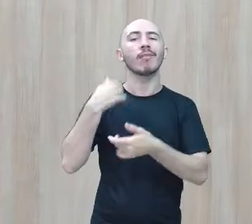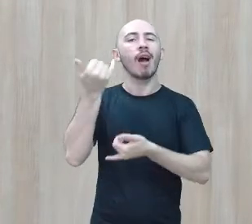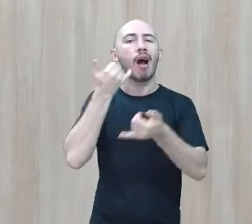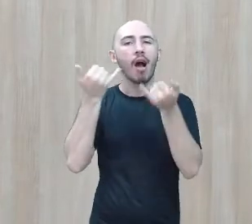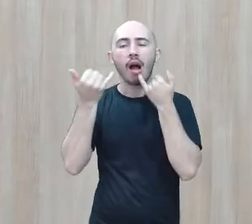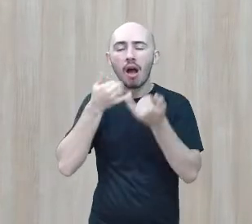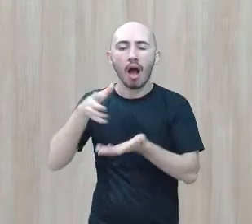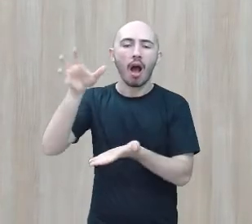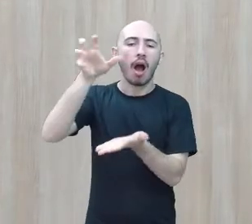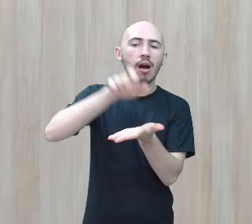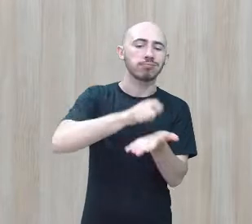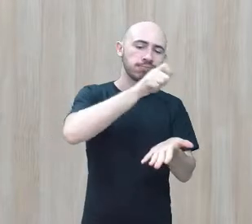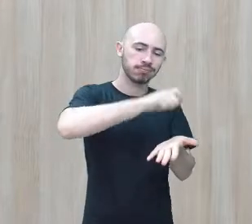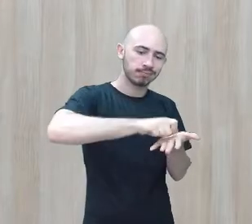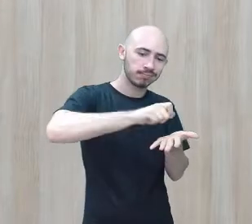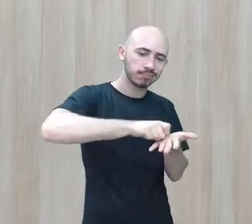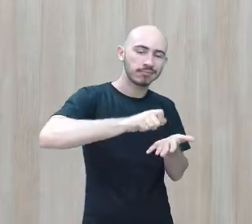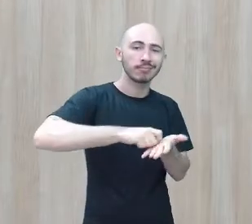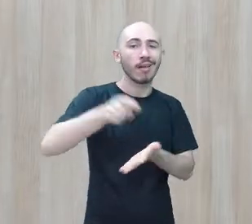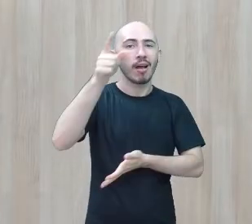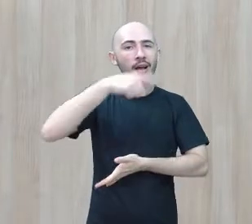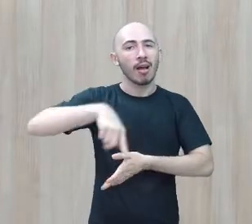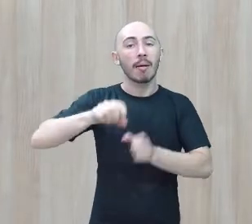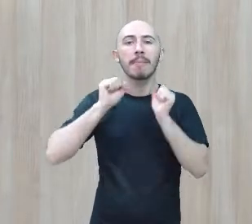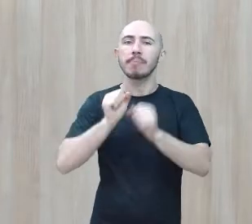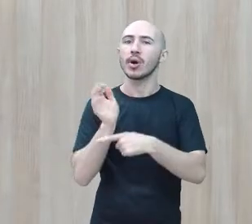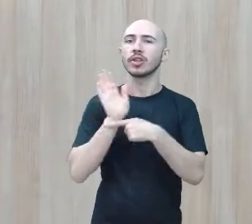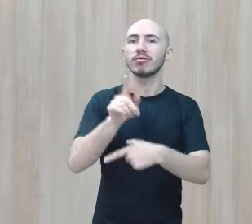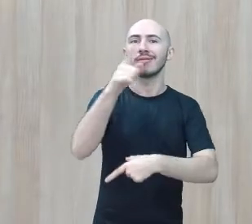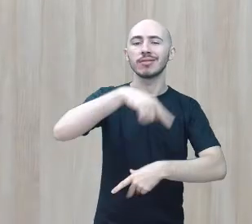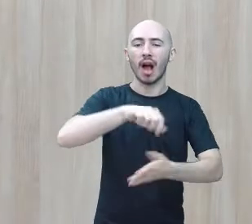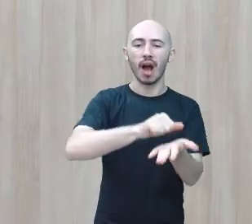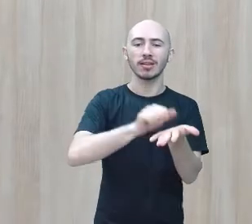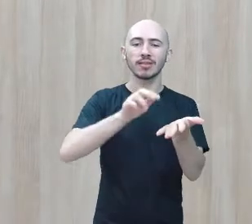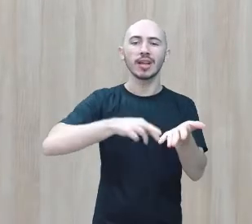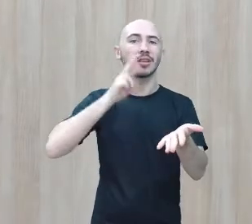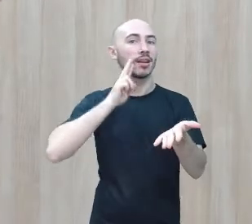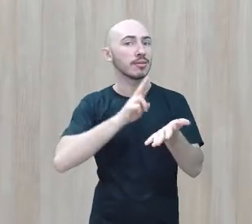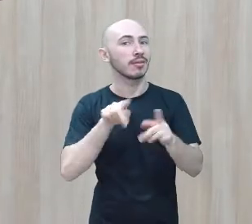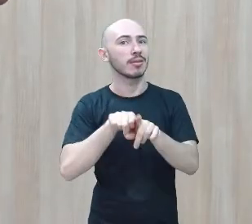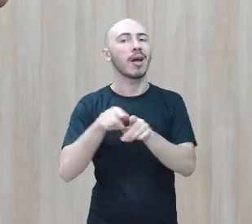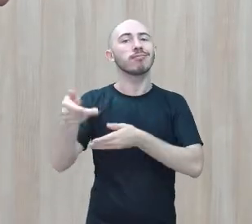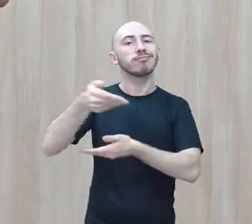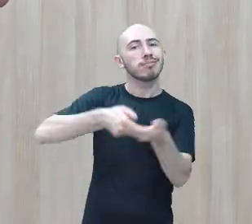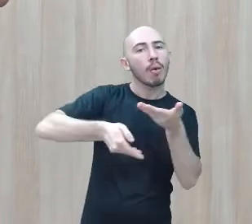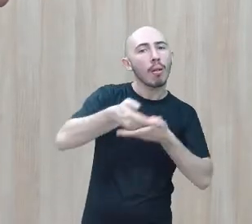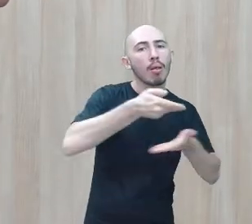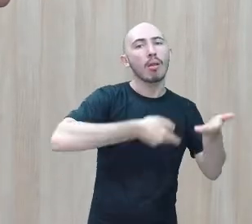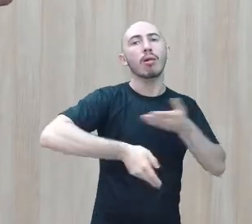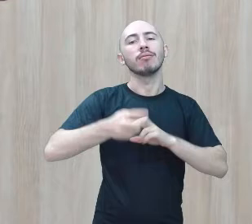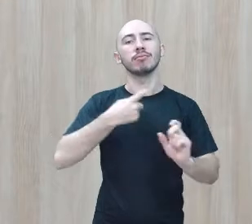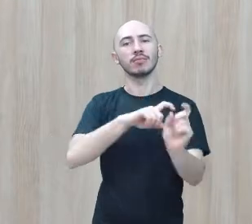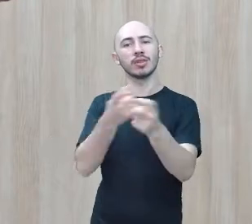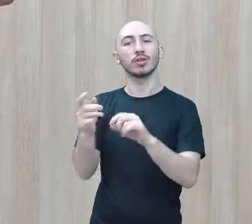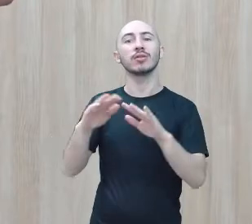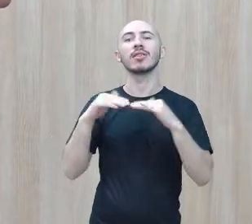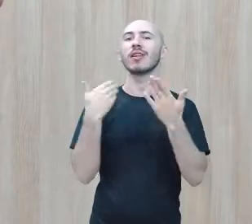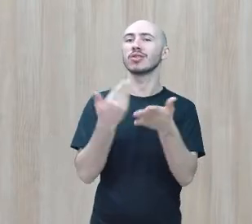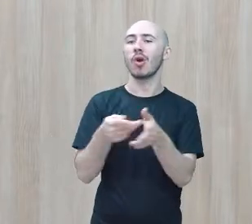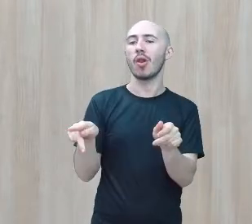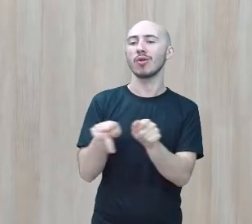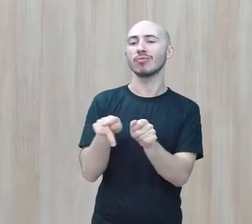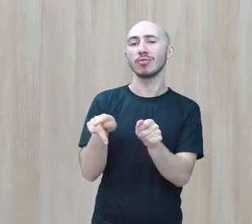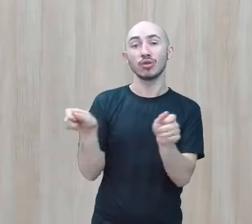anotem. Talvez seja importante para a resolução de uma atividade, para a participação e discussão lá na escola, junto com o professor